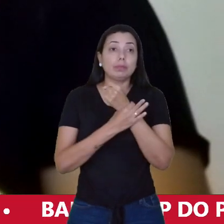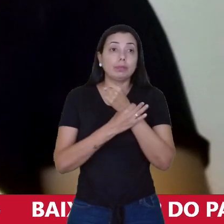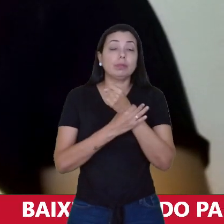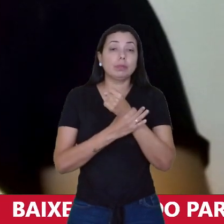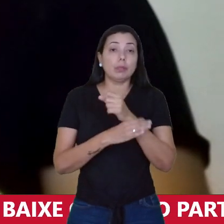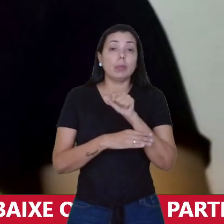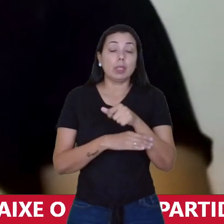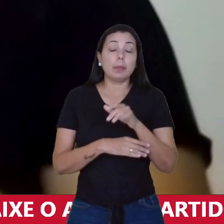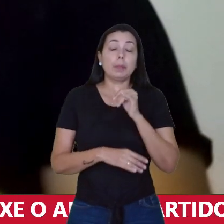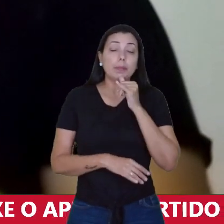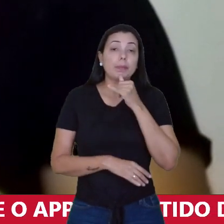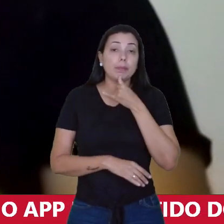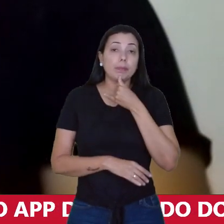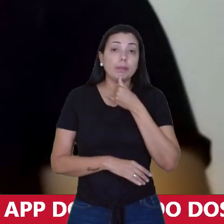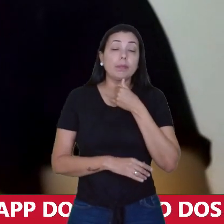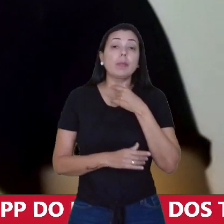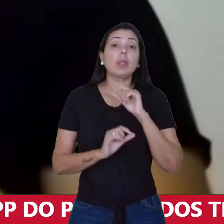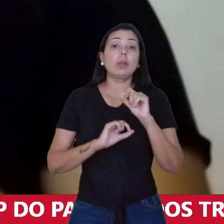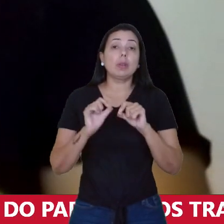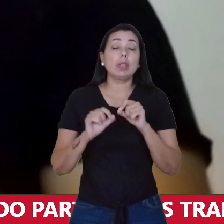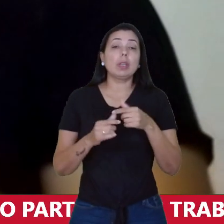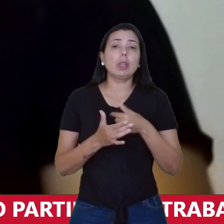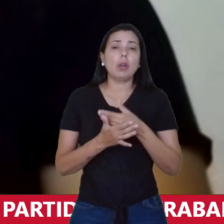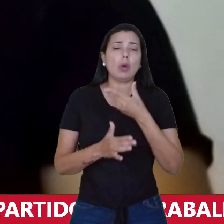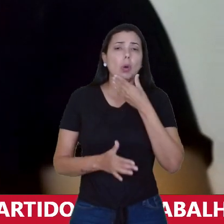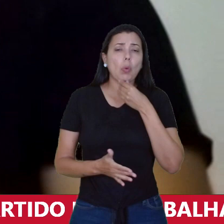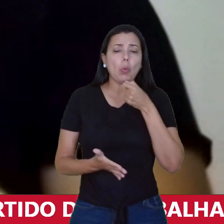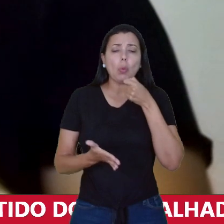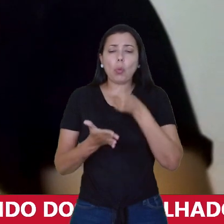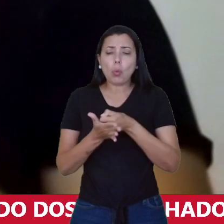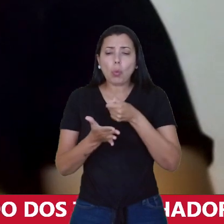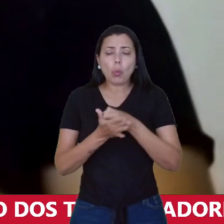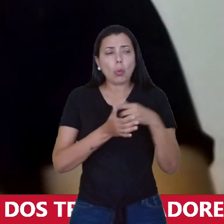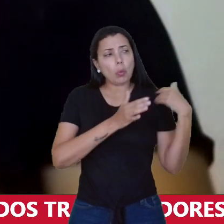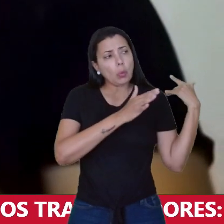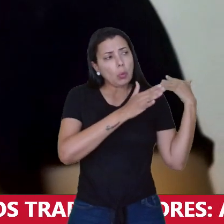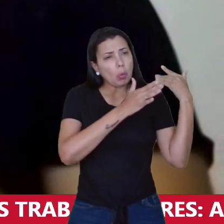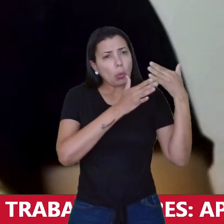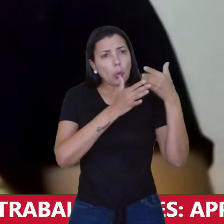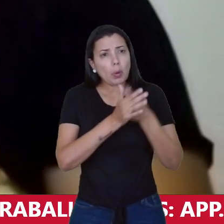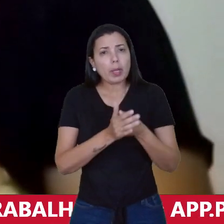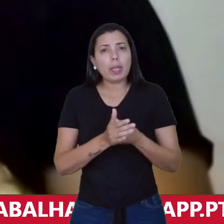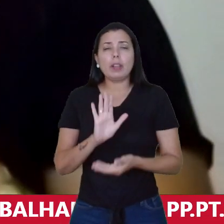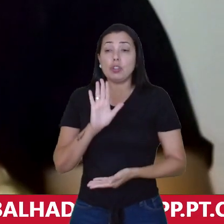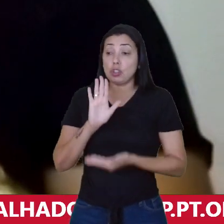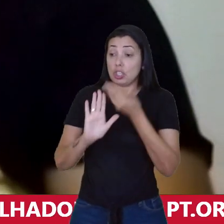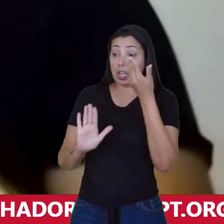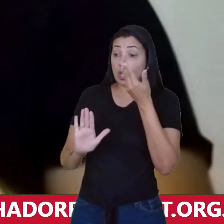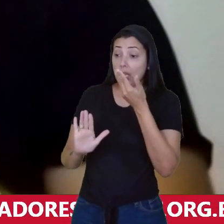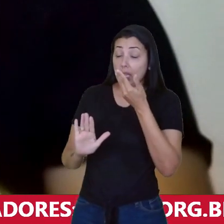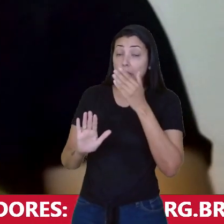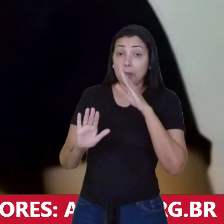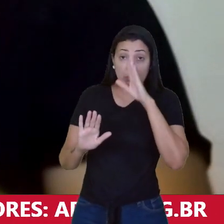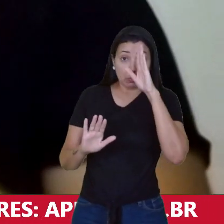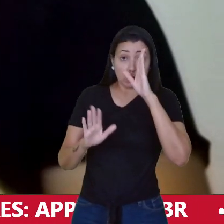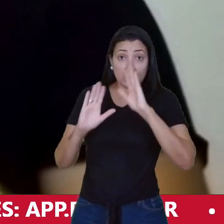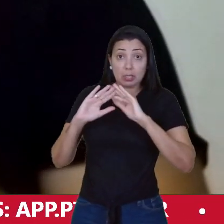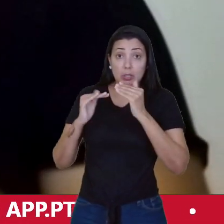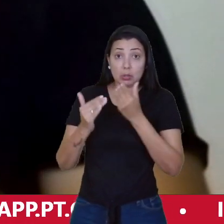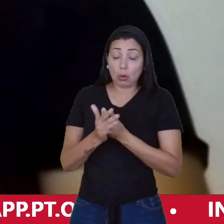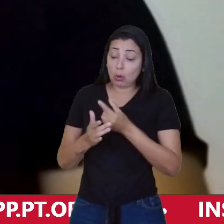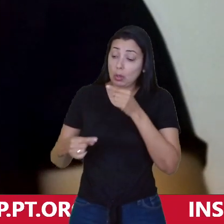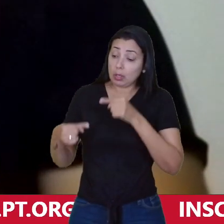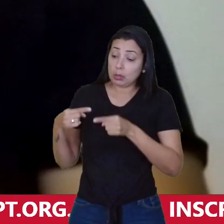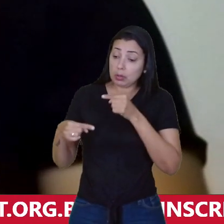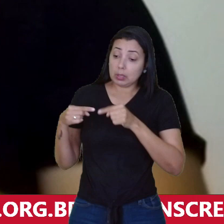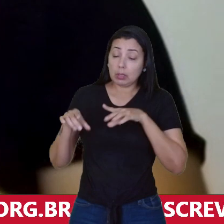Mas, infelizmente, uma onda conservadora querem nos tirar, sobretudo da escola, sobretudo da discussão